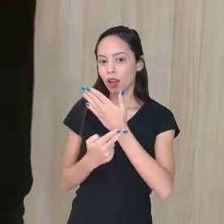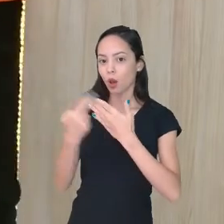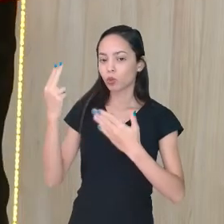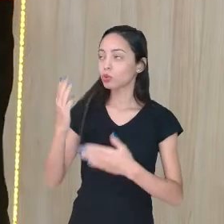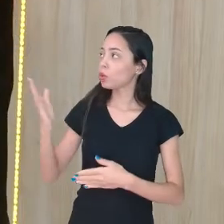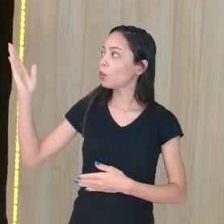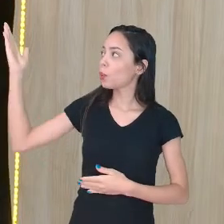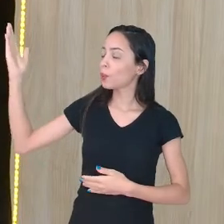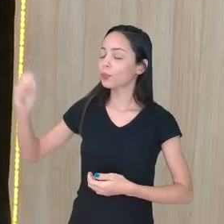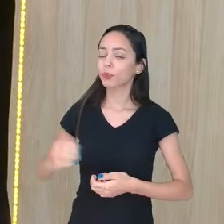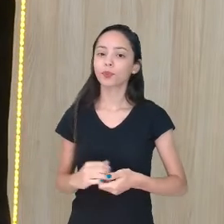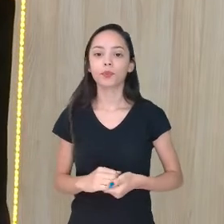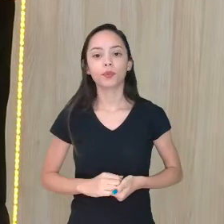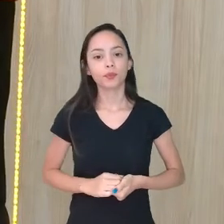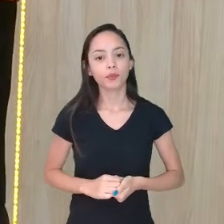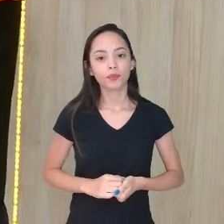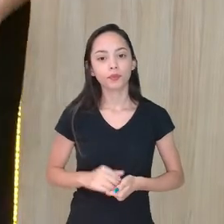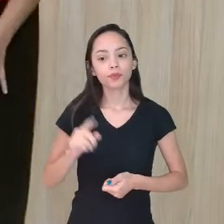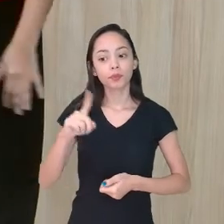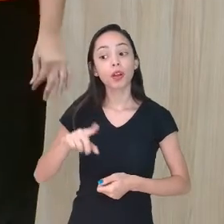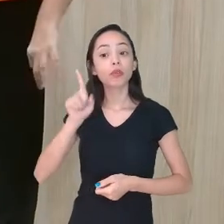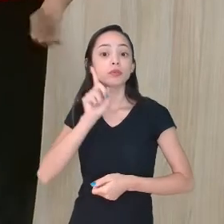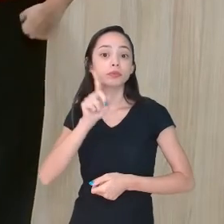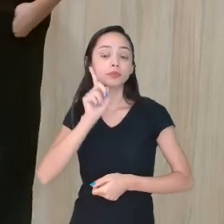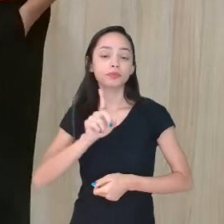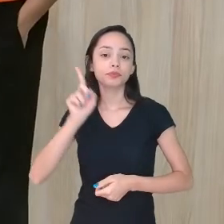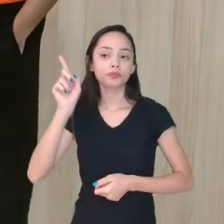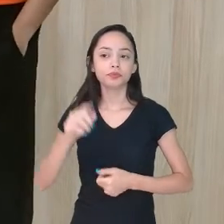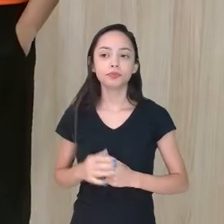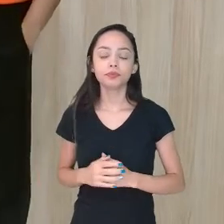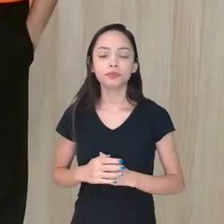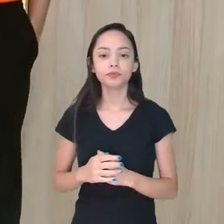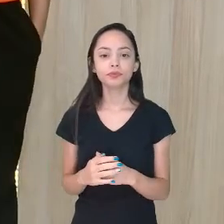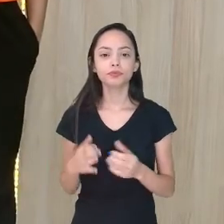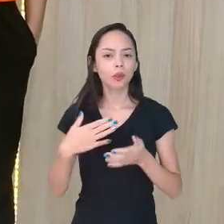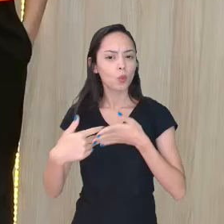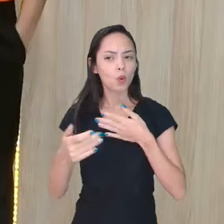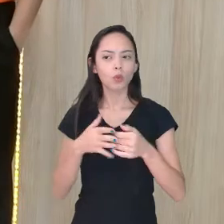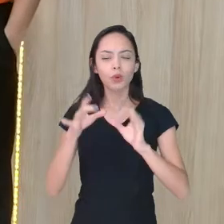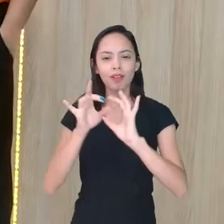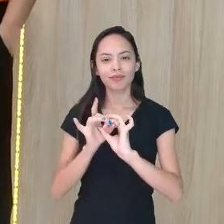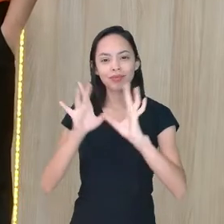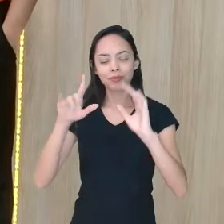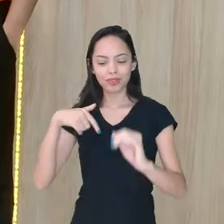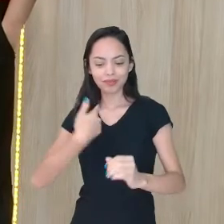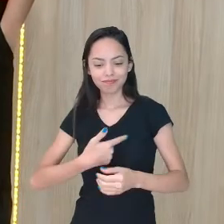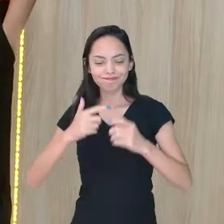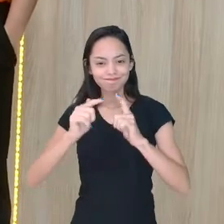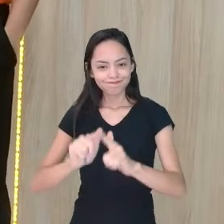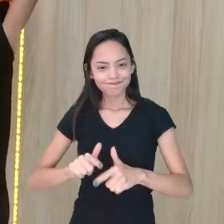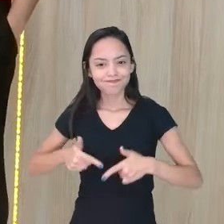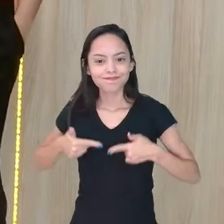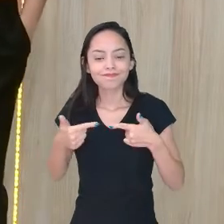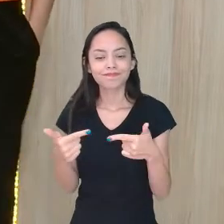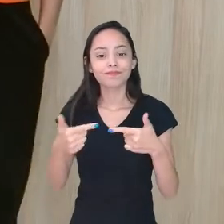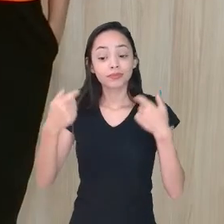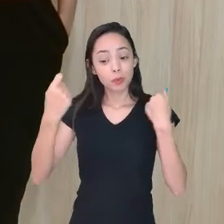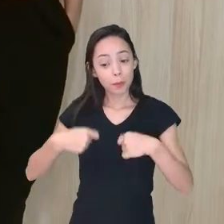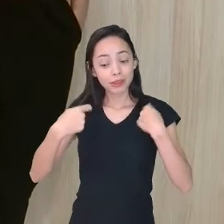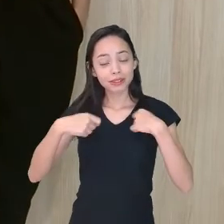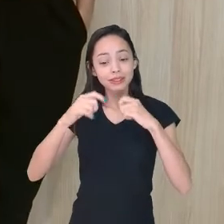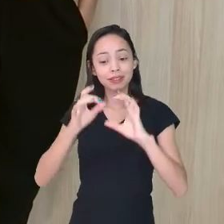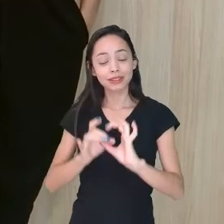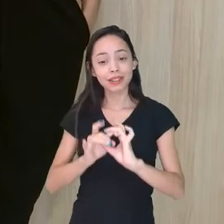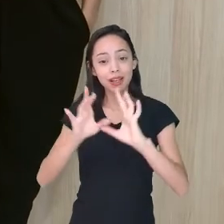é uma pensadora norte-americana. Seja qual for a liberdade pela qual lutamos, deve ser uma liberdade baseada